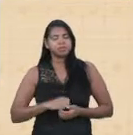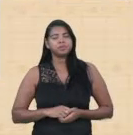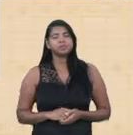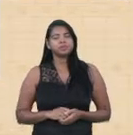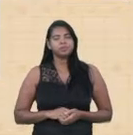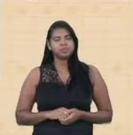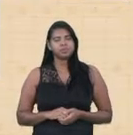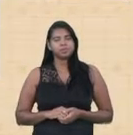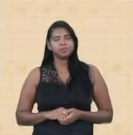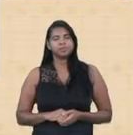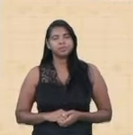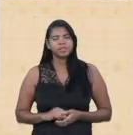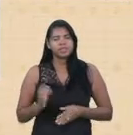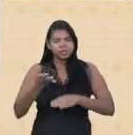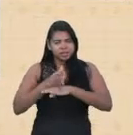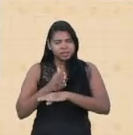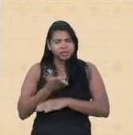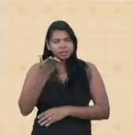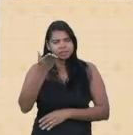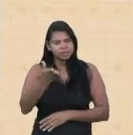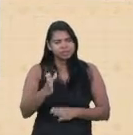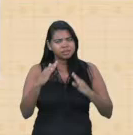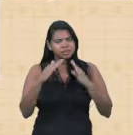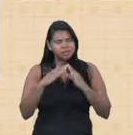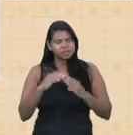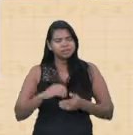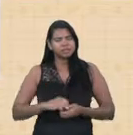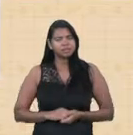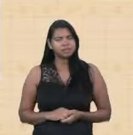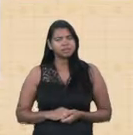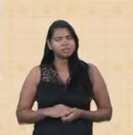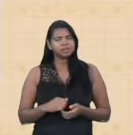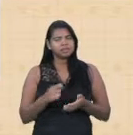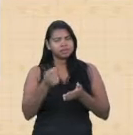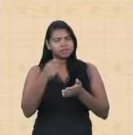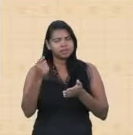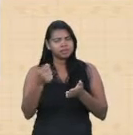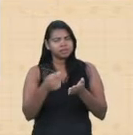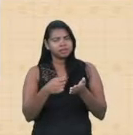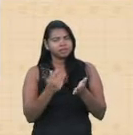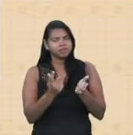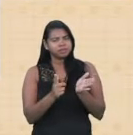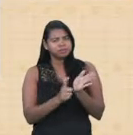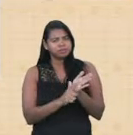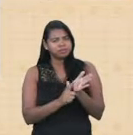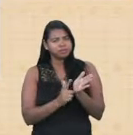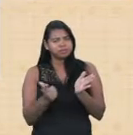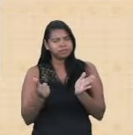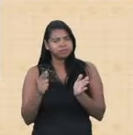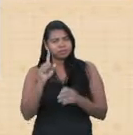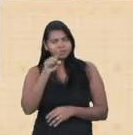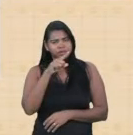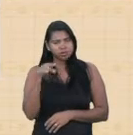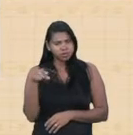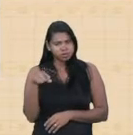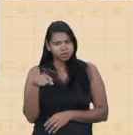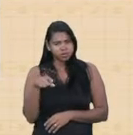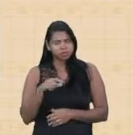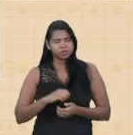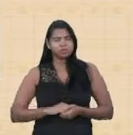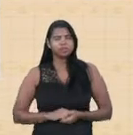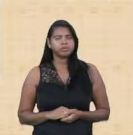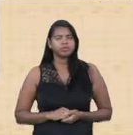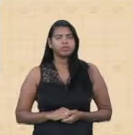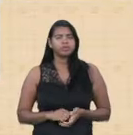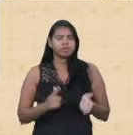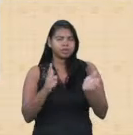isso. Tenta você agora, pega a tua folha de papel, faz o seguinte, coloca um xizinho nessa folha de papel. Isso, muito bom. Você vai agora pegar seu